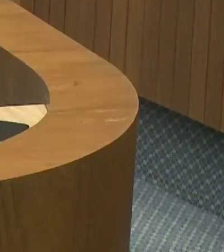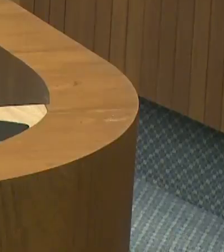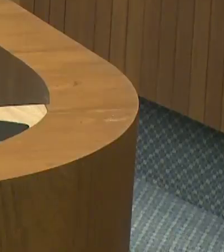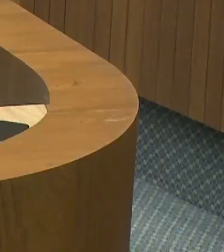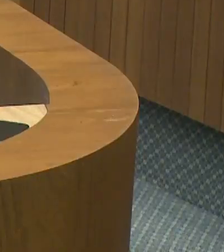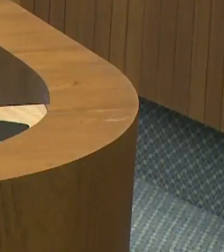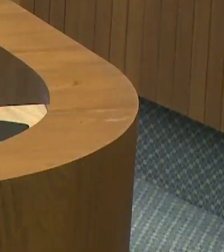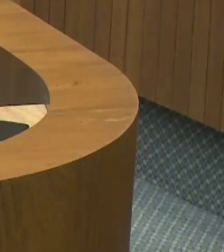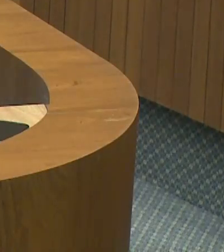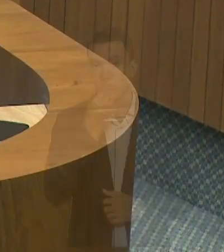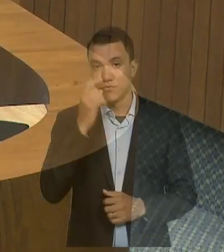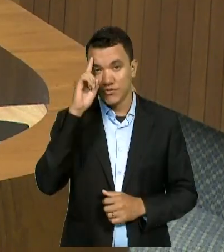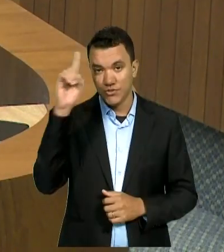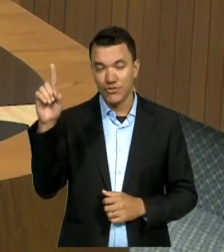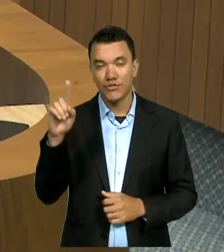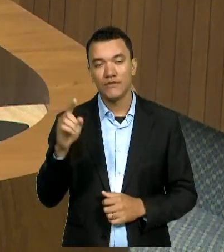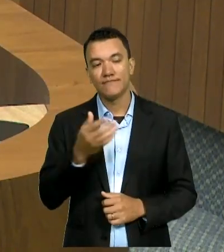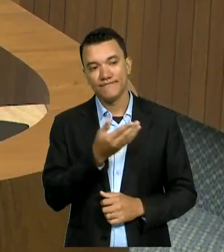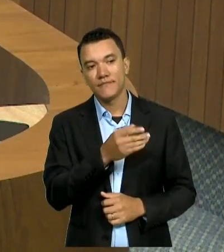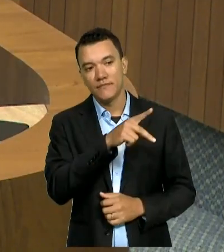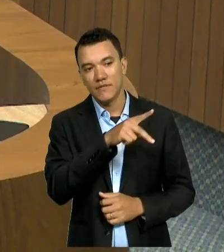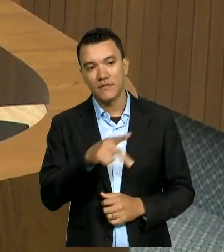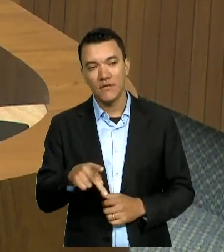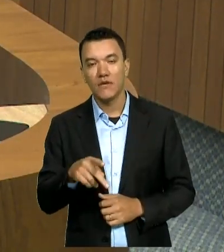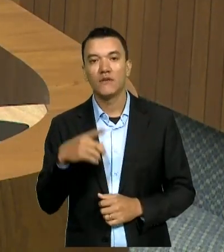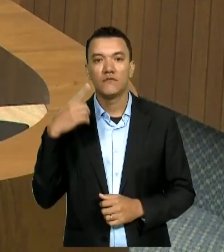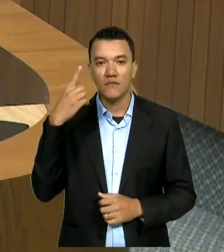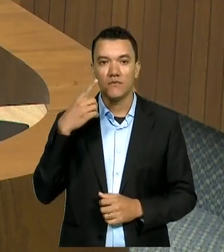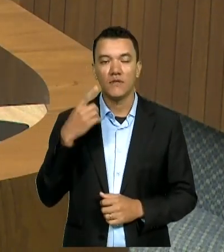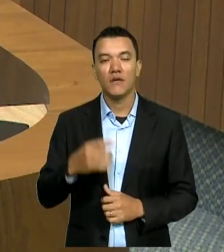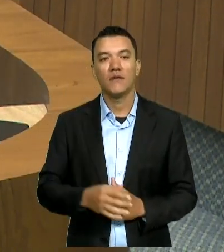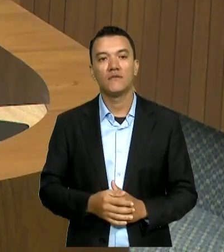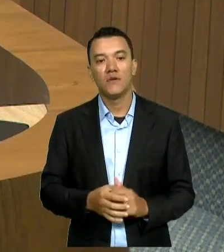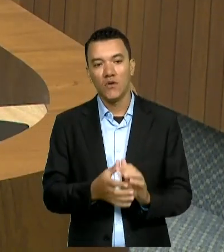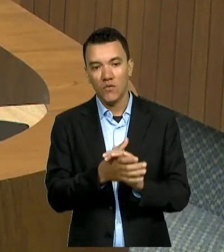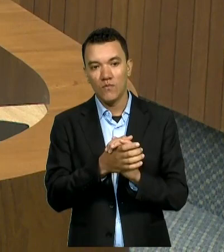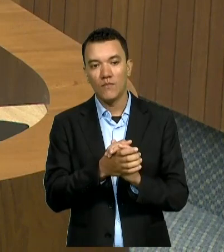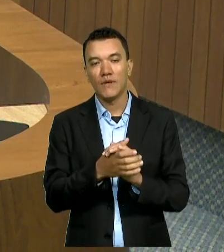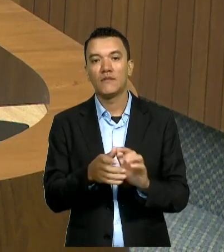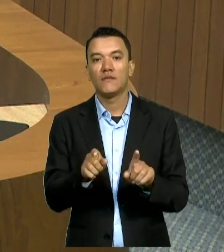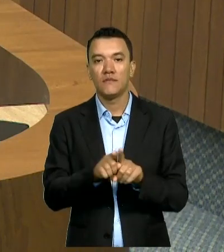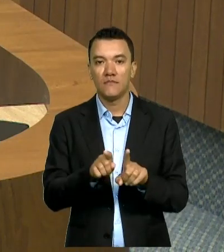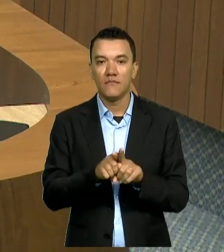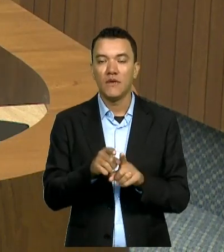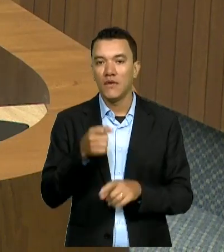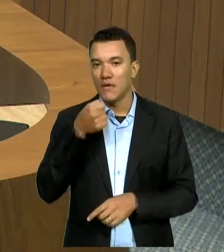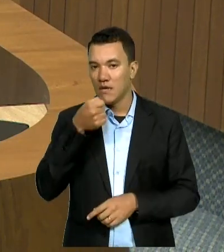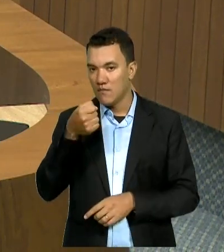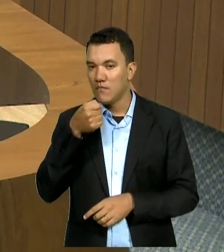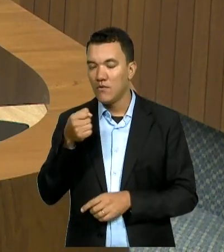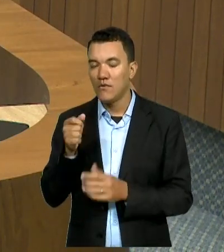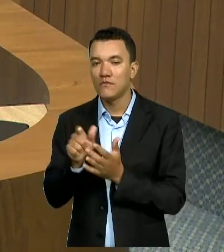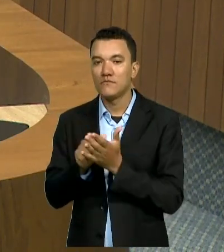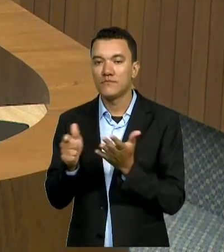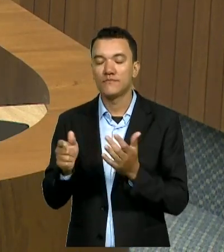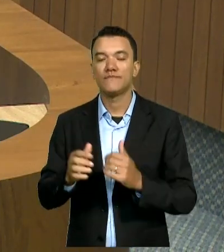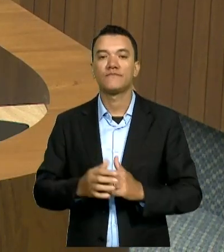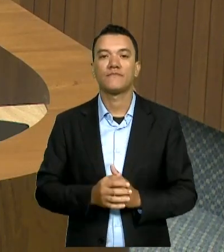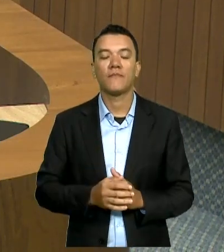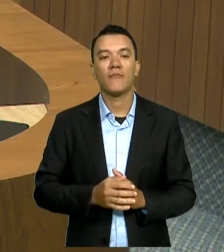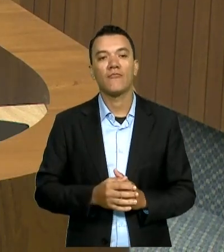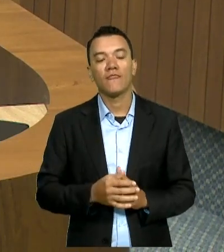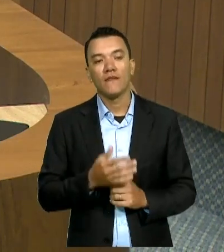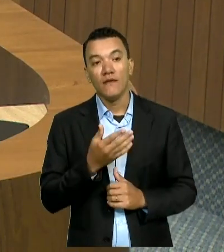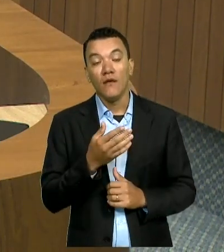Bom dia, senhor presidente, senhores deputados, cumprimento também a imprensa. Deputado Ariston, ontem tivemos uma